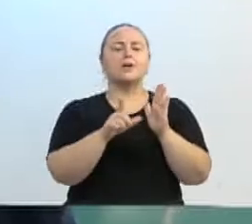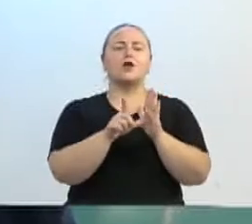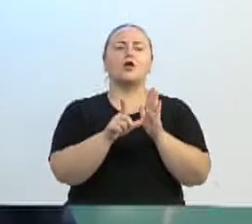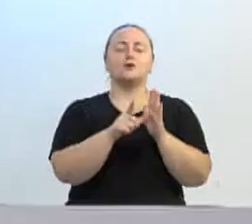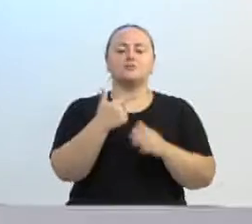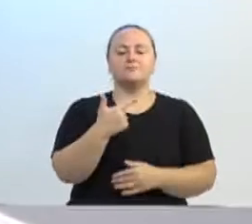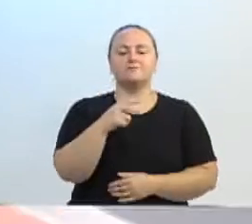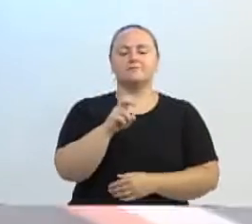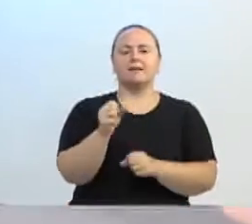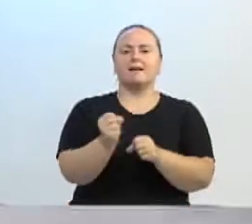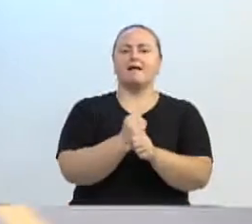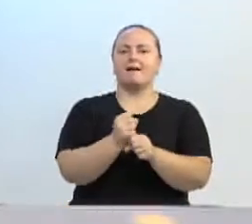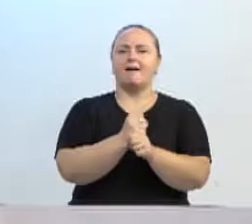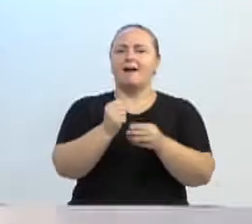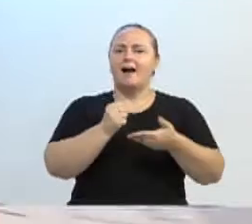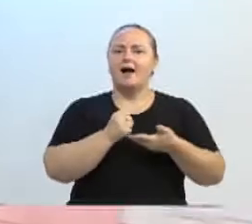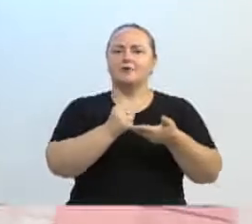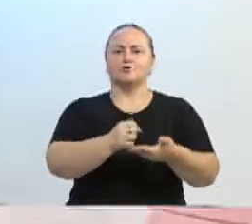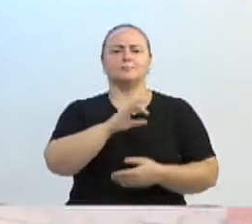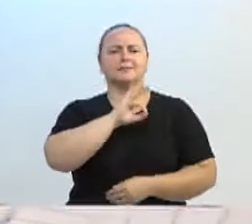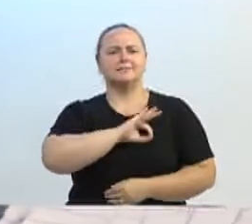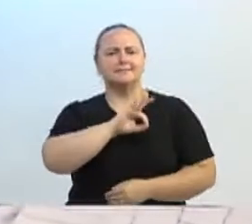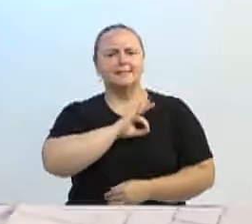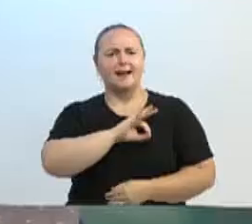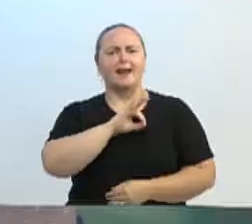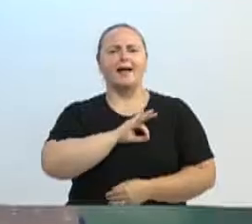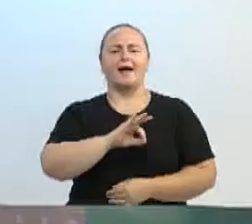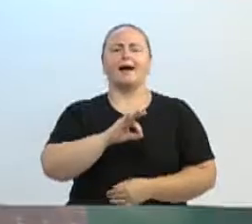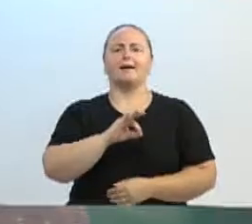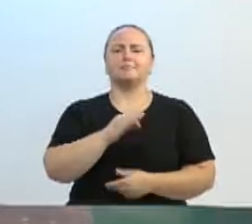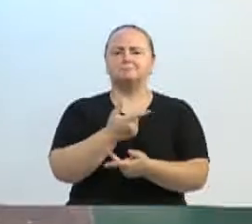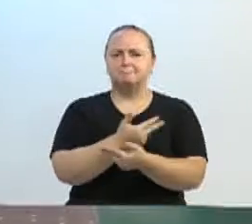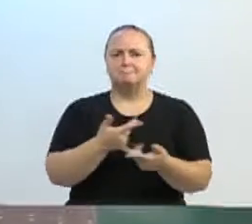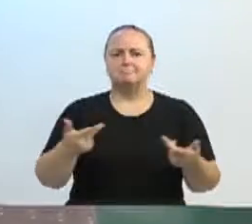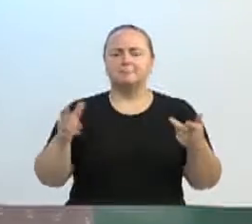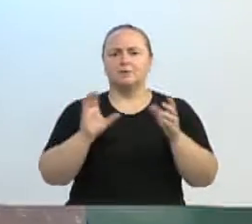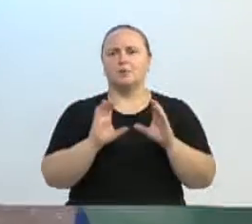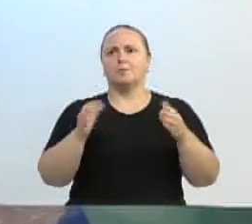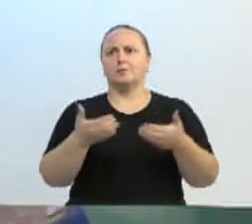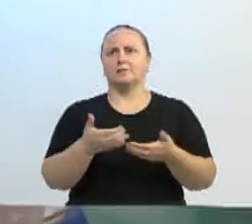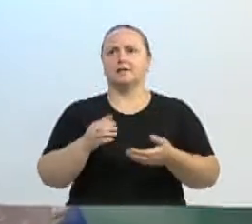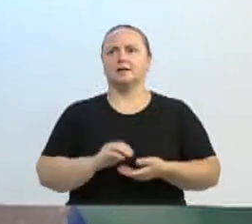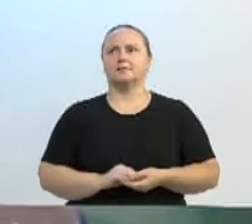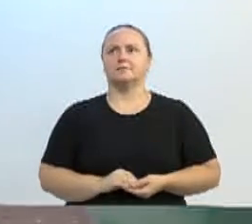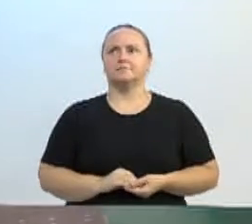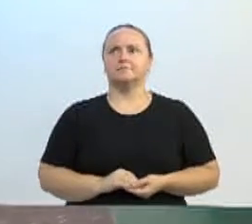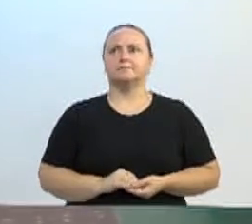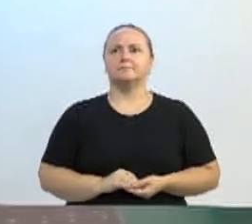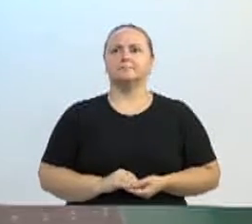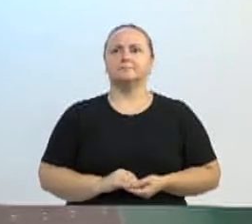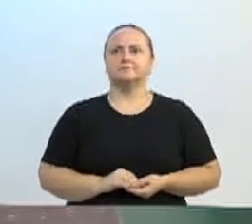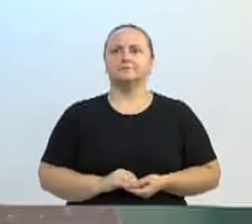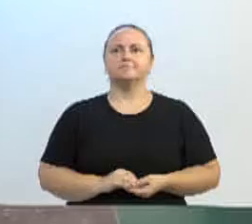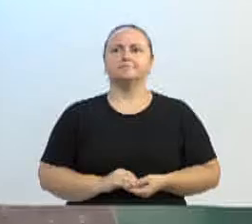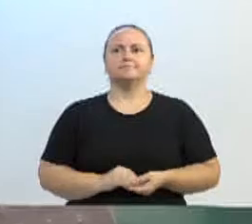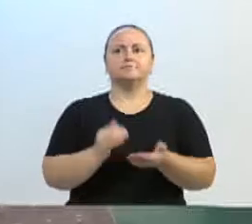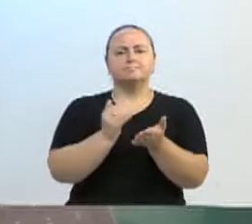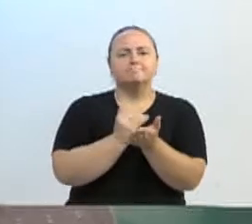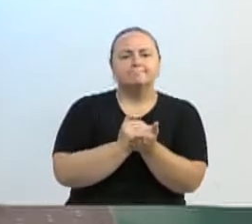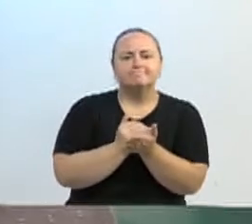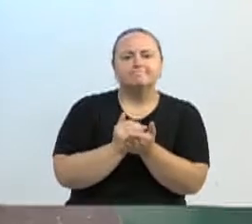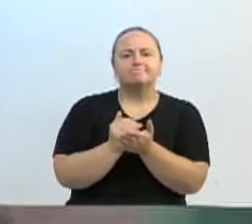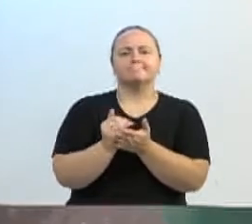anos gera riqueza e renda à nossa comunidade. Tem uma história muito linda, quem conheceu o início dessa grande